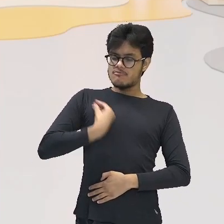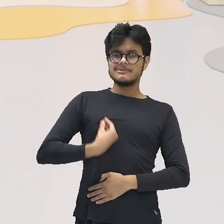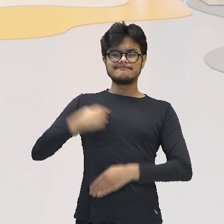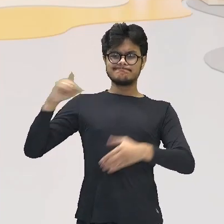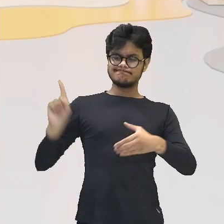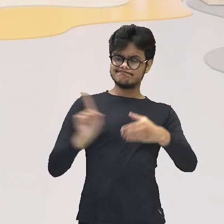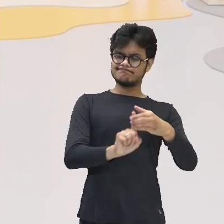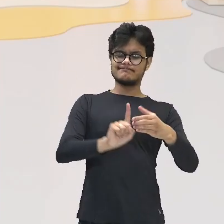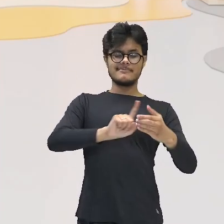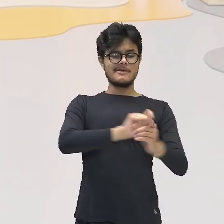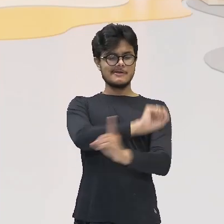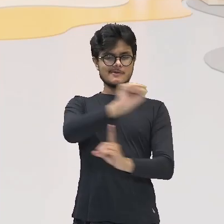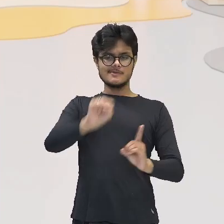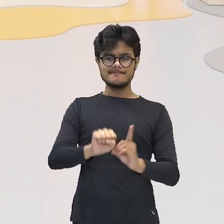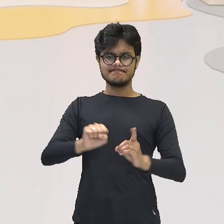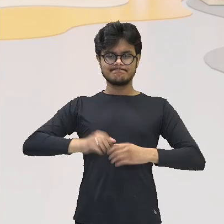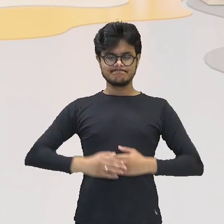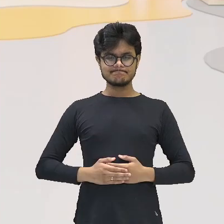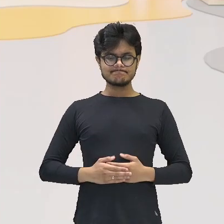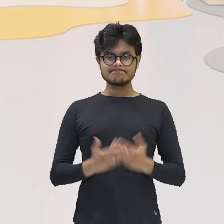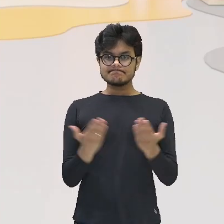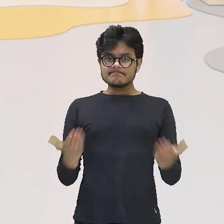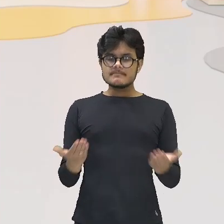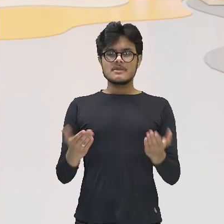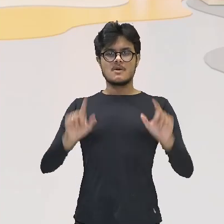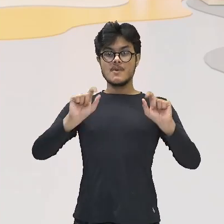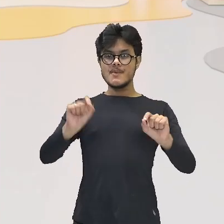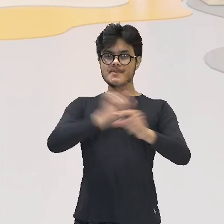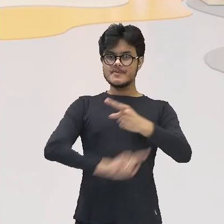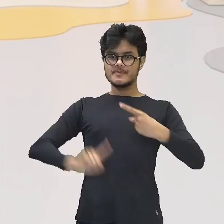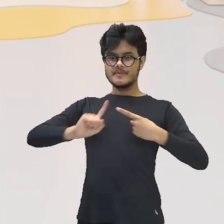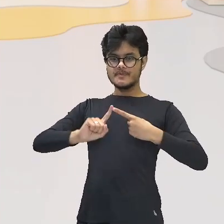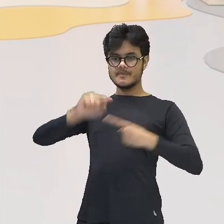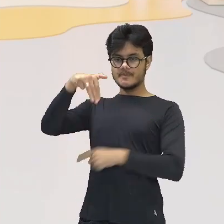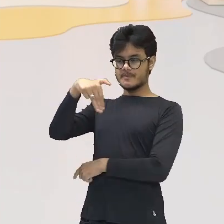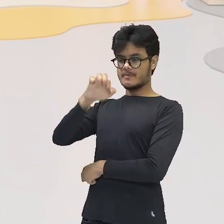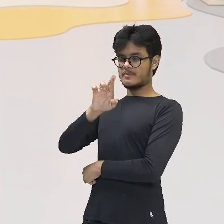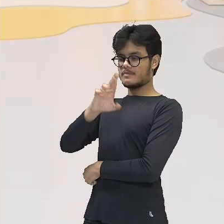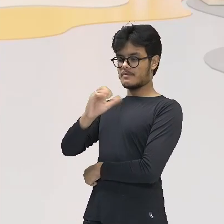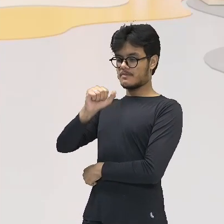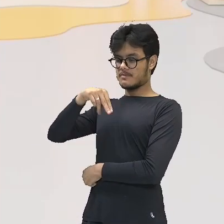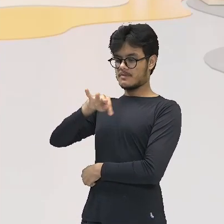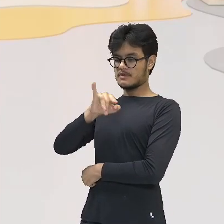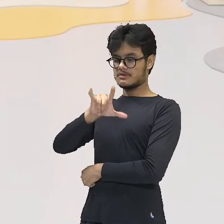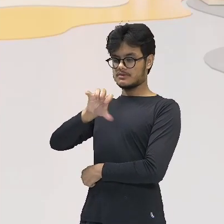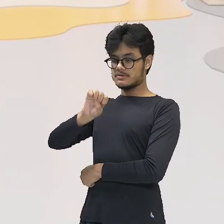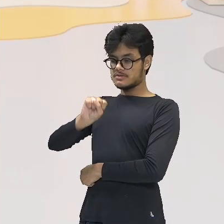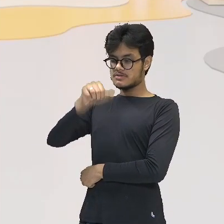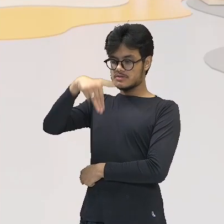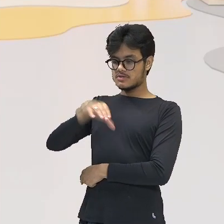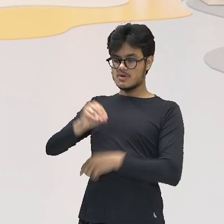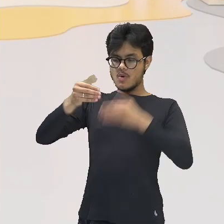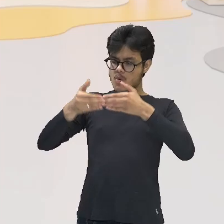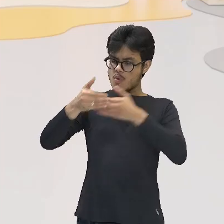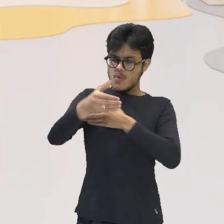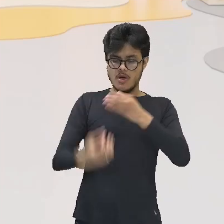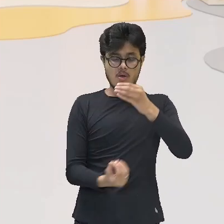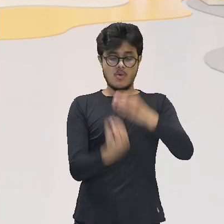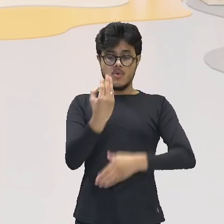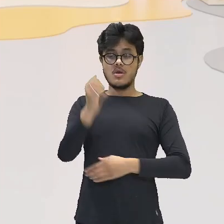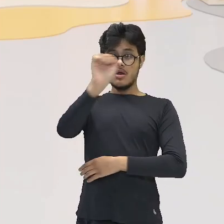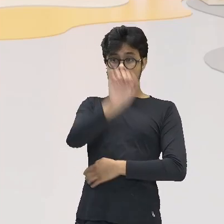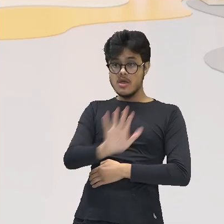que nós conhecemos hoje. Então, o mercantilismo, ele surge na Europa, lá no